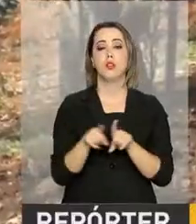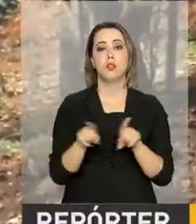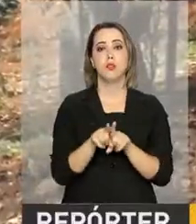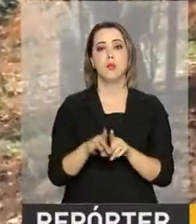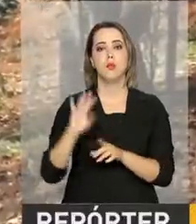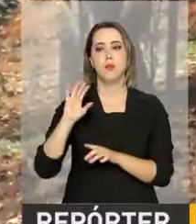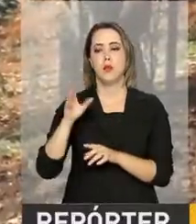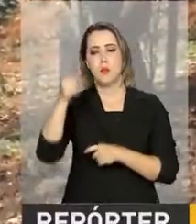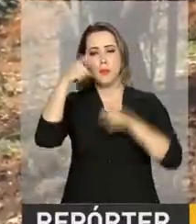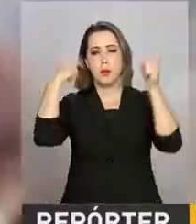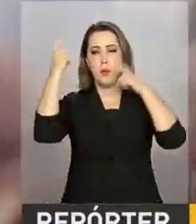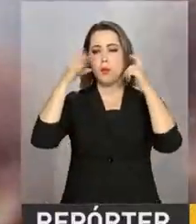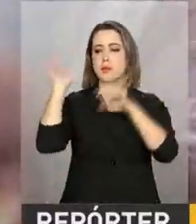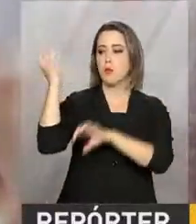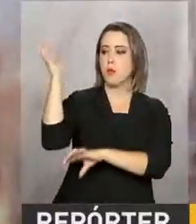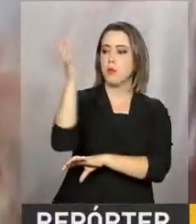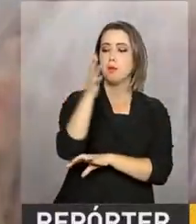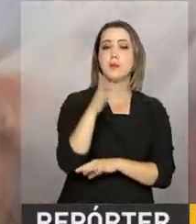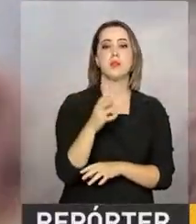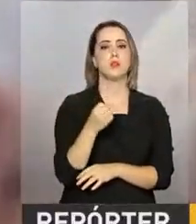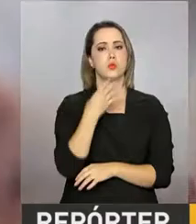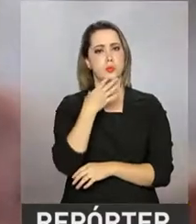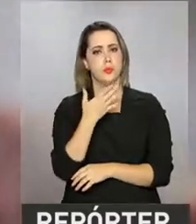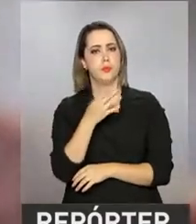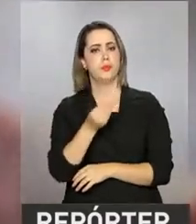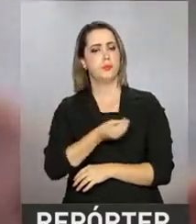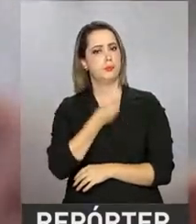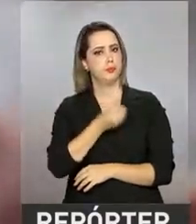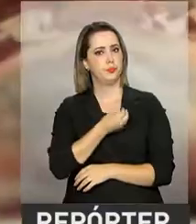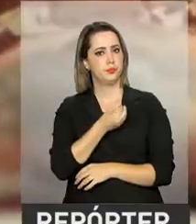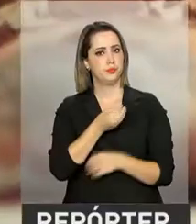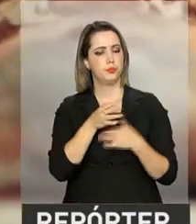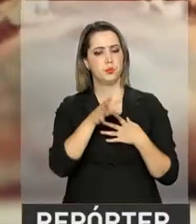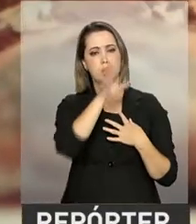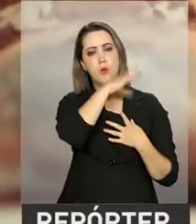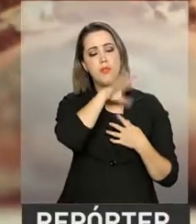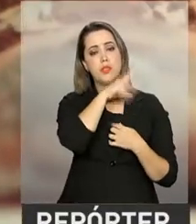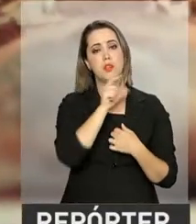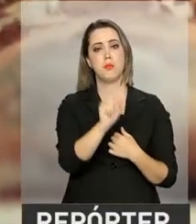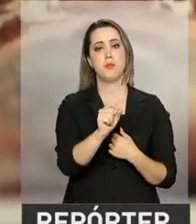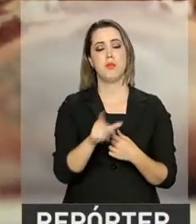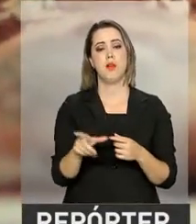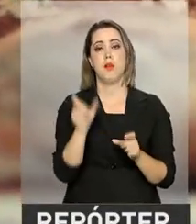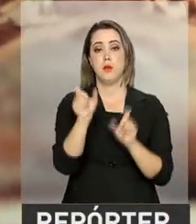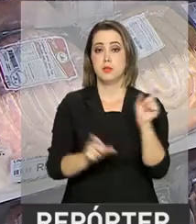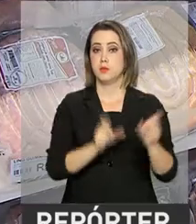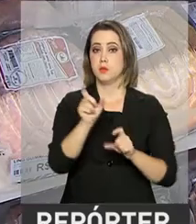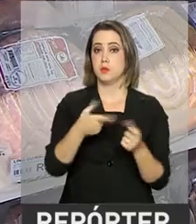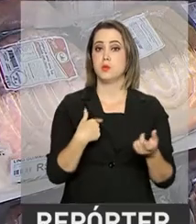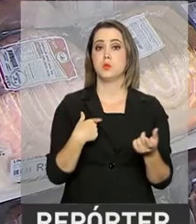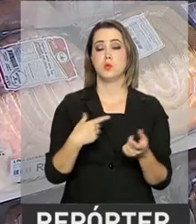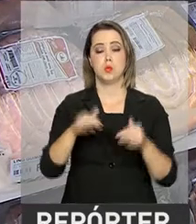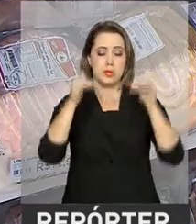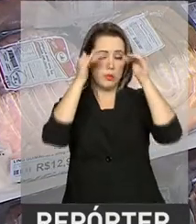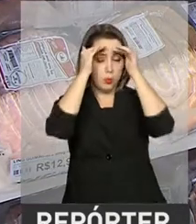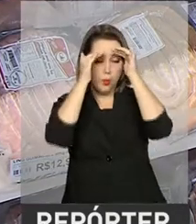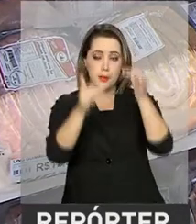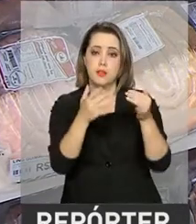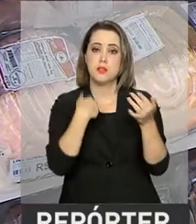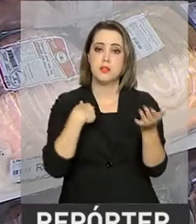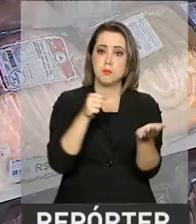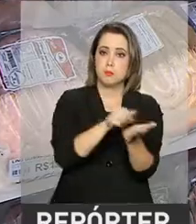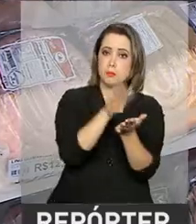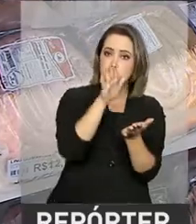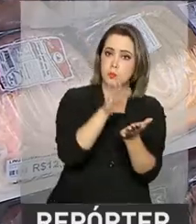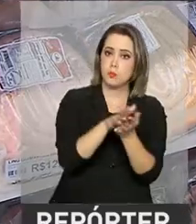e com o bem-estar animal além disso as penalidades para quem infringir as normas serão mais rígidas incluindo a perda do cicinho